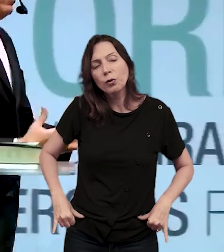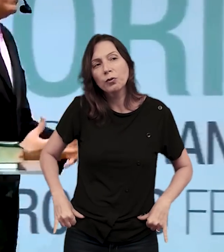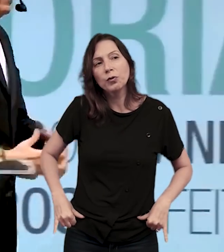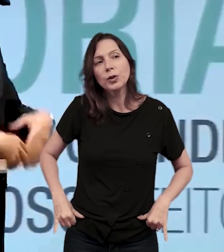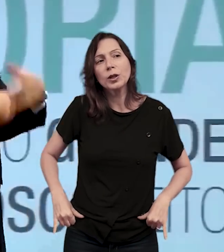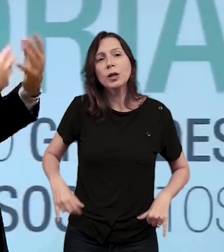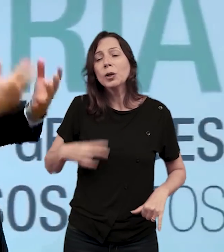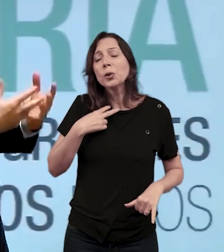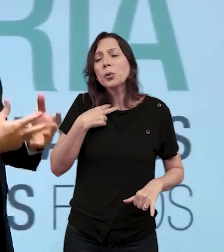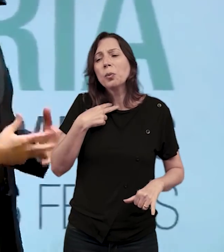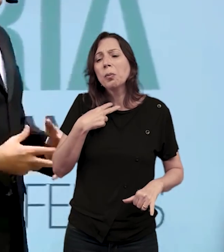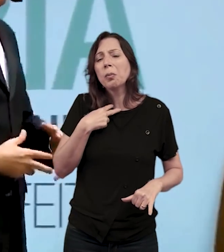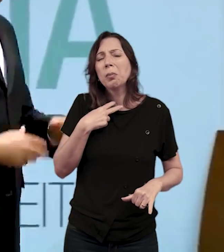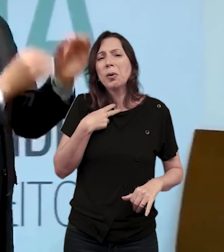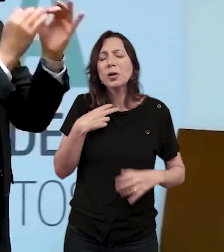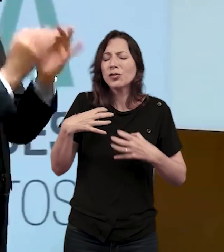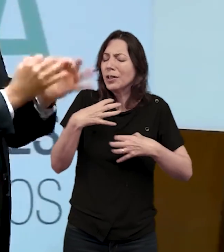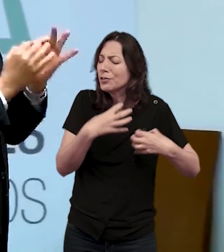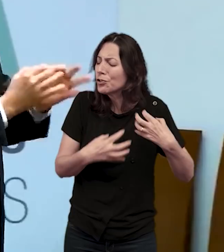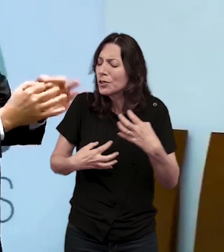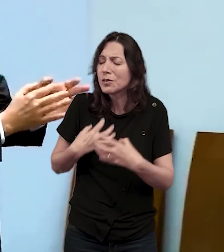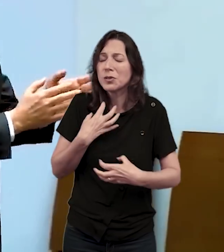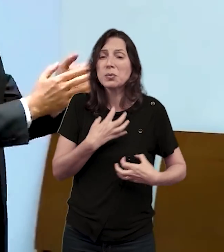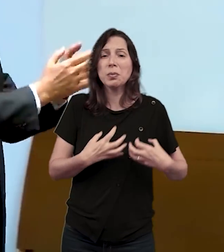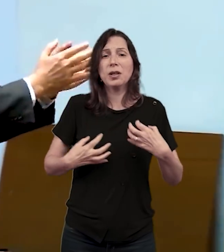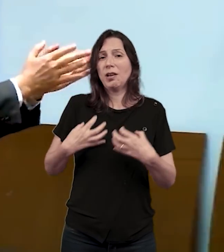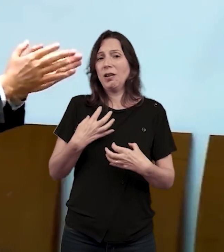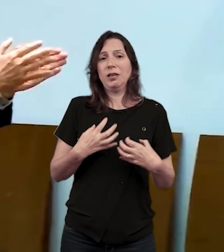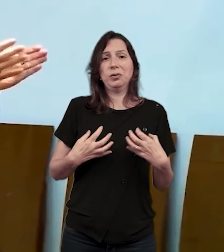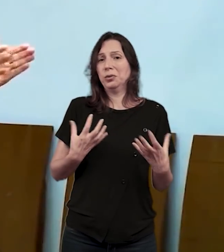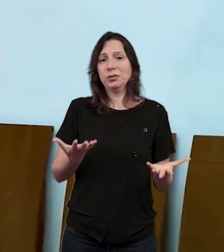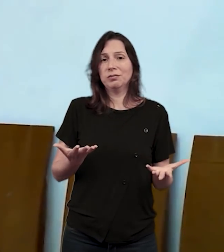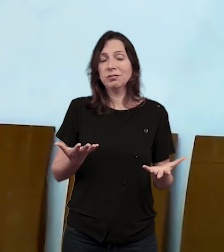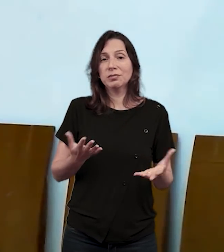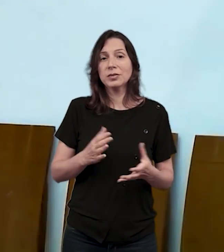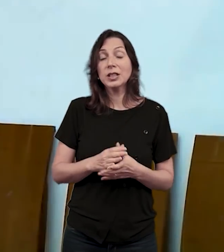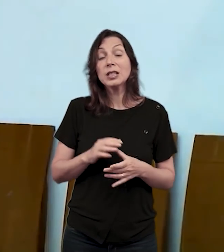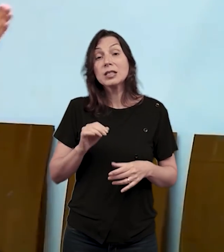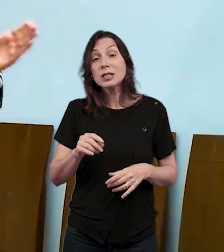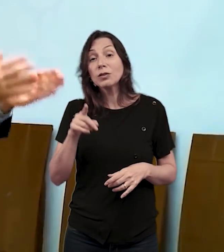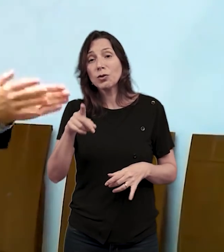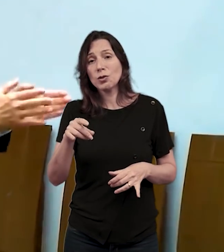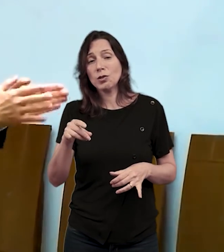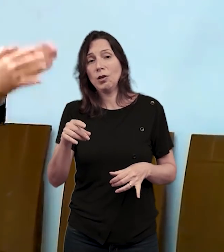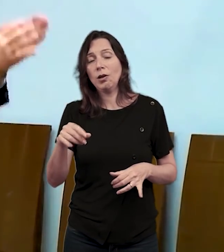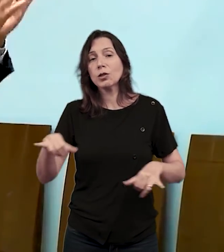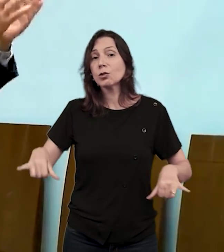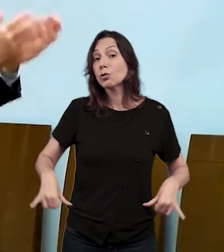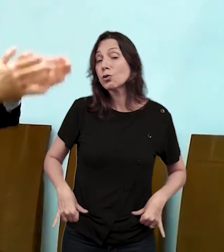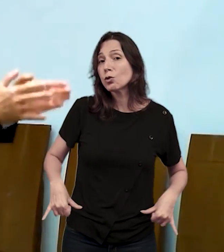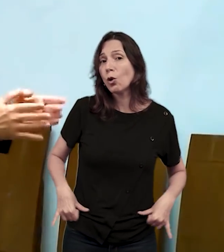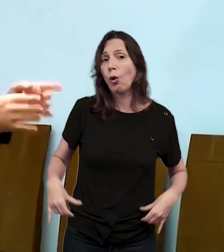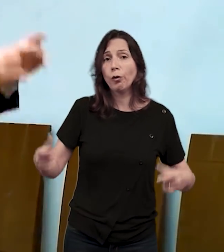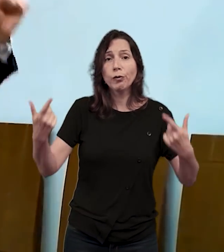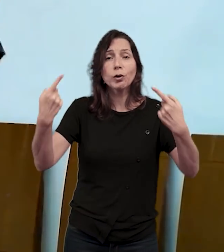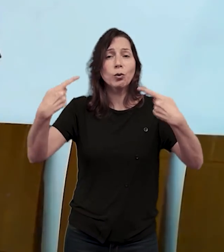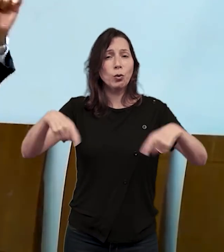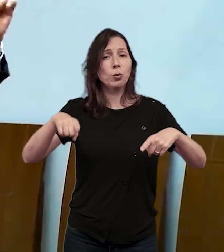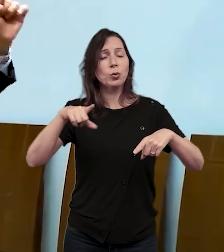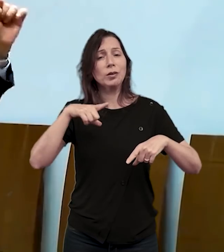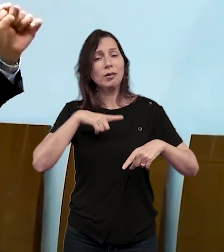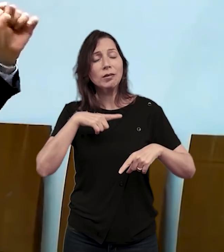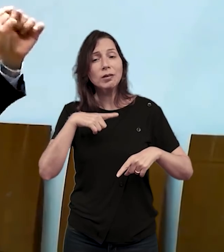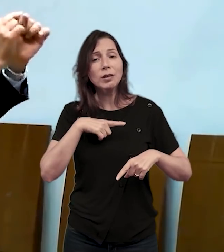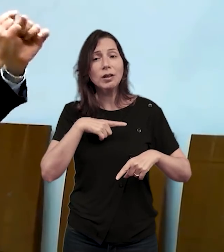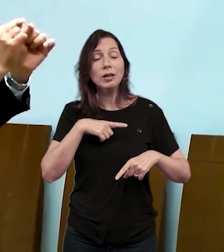ou à incredulidade, ou ao desespero. Saiba disso. Se você está com espinho na carne, se você está com luta, se você está com prova,